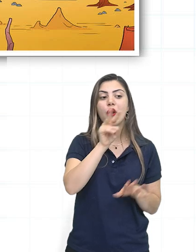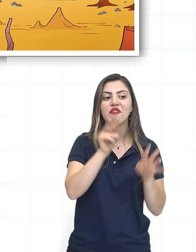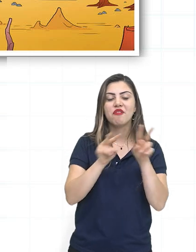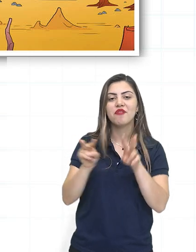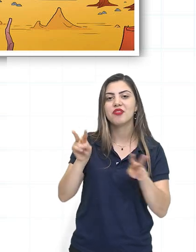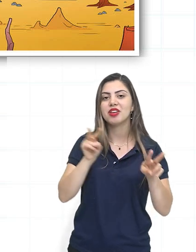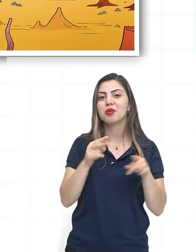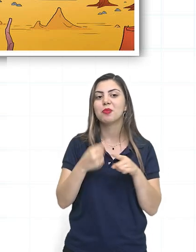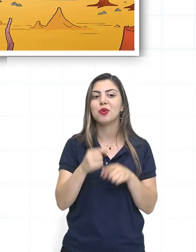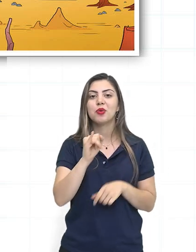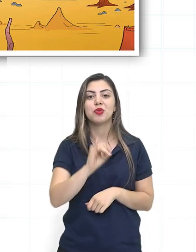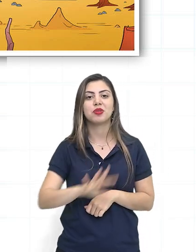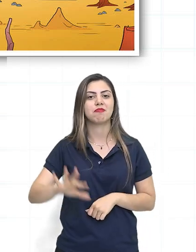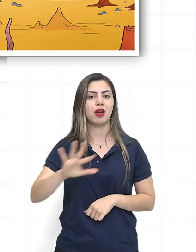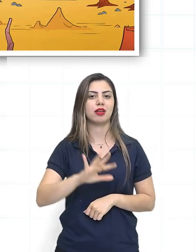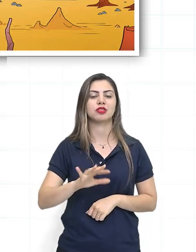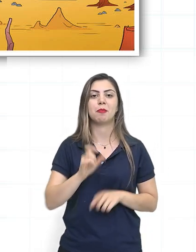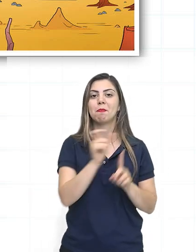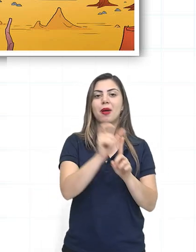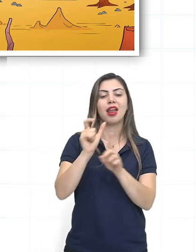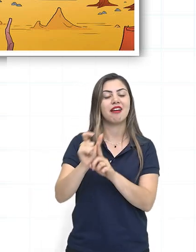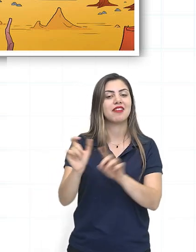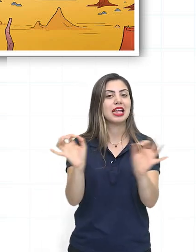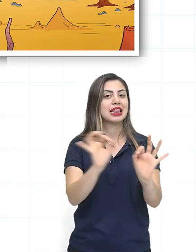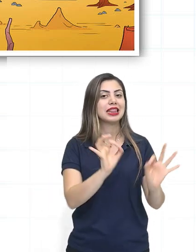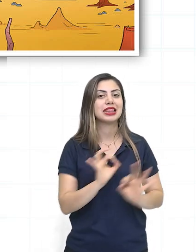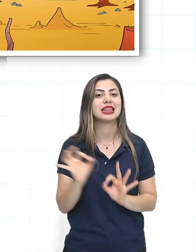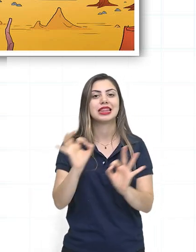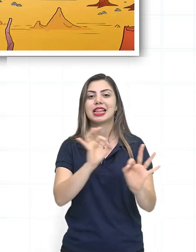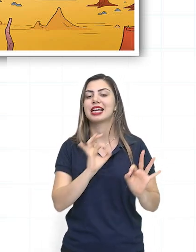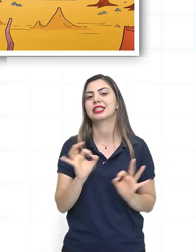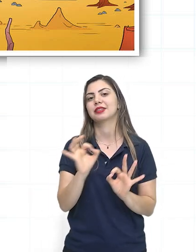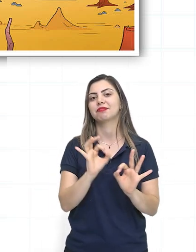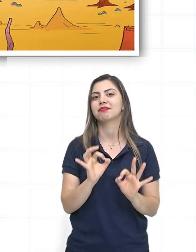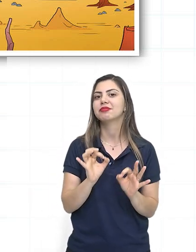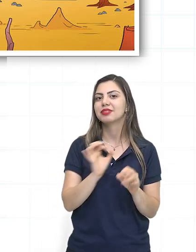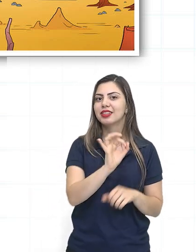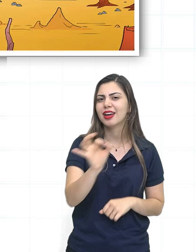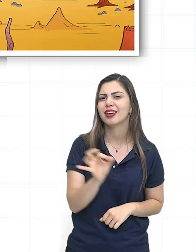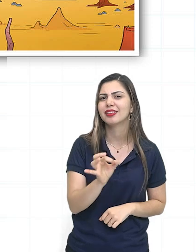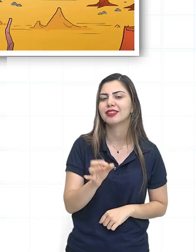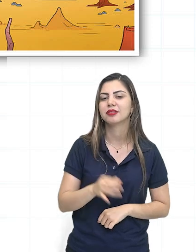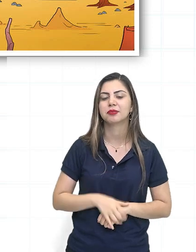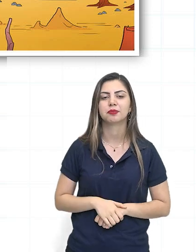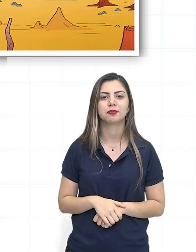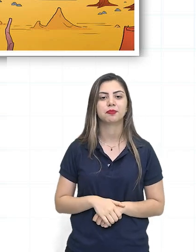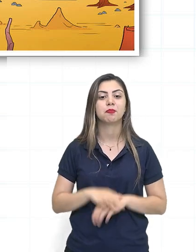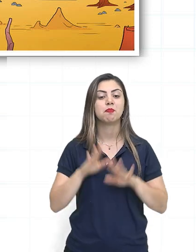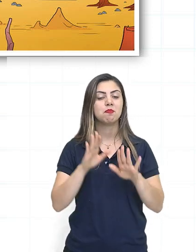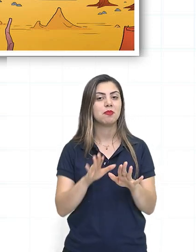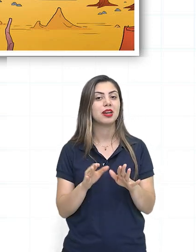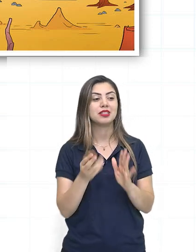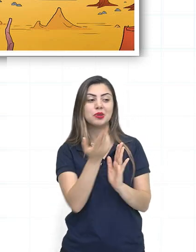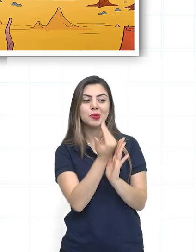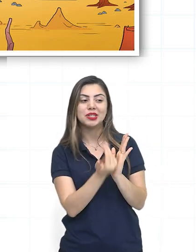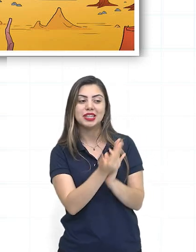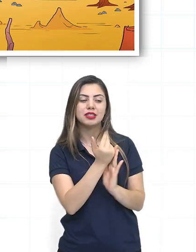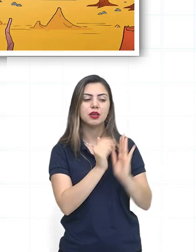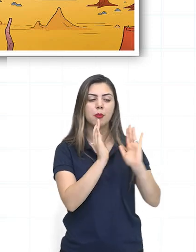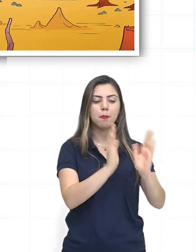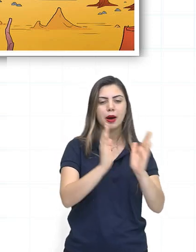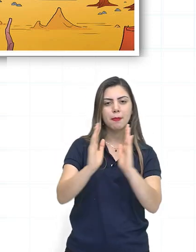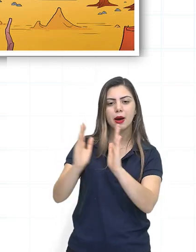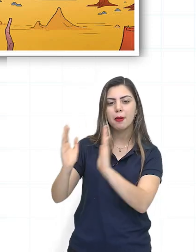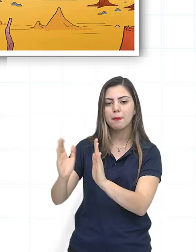meio da linguagem não verbal, né? Em nenhum momento vocês viram palavras, mas por meio dos desenhos, das